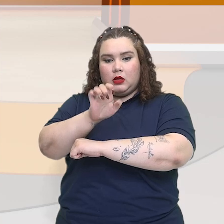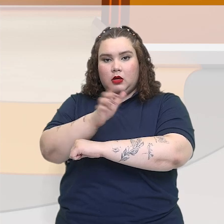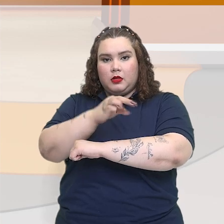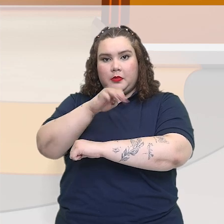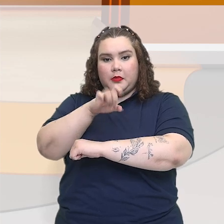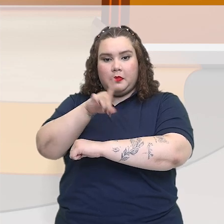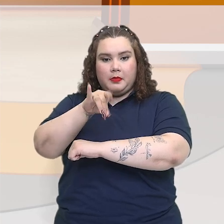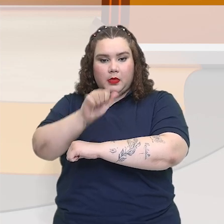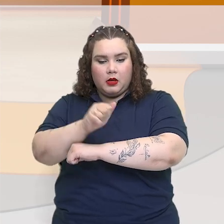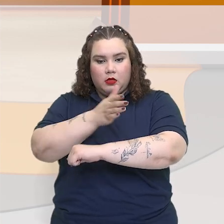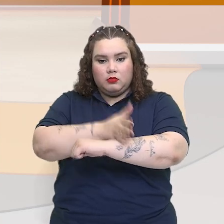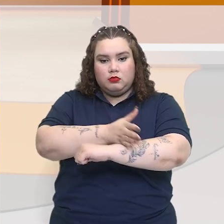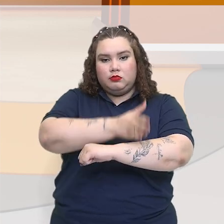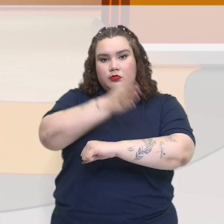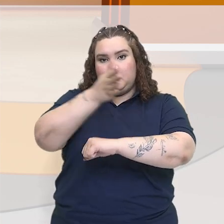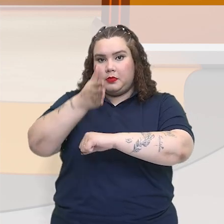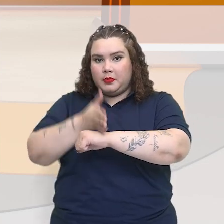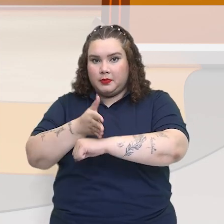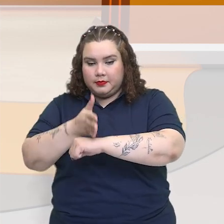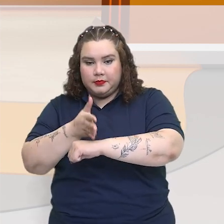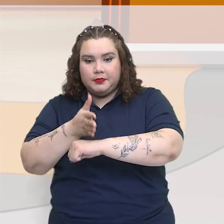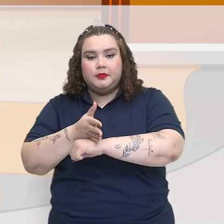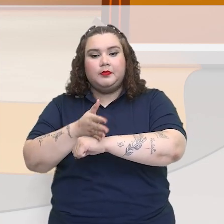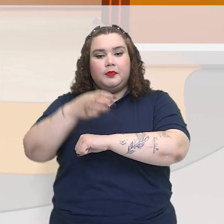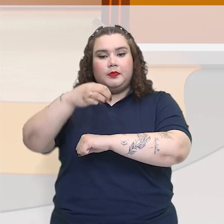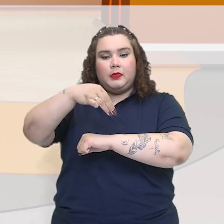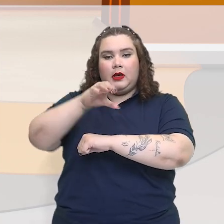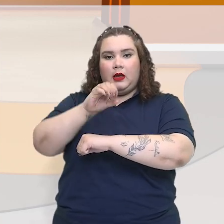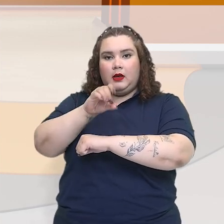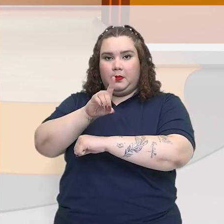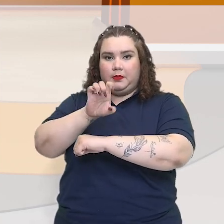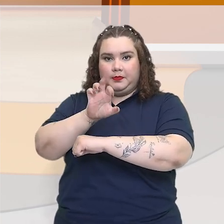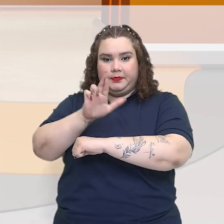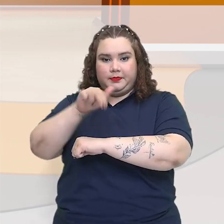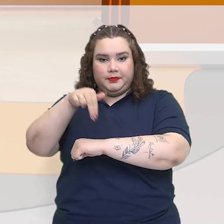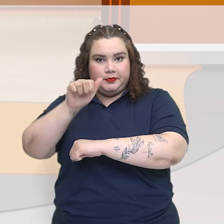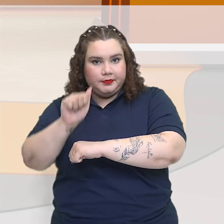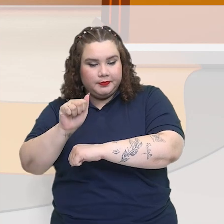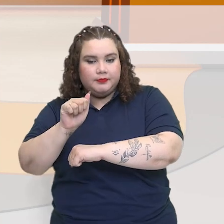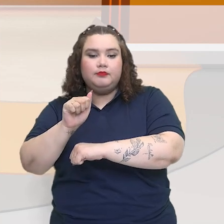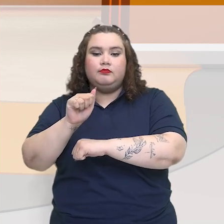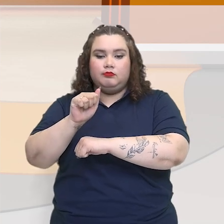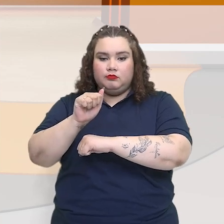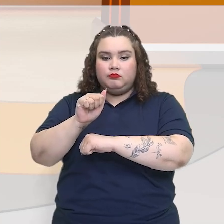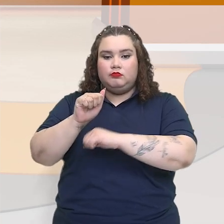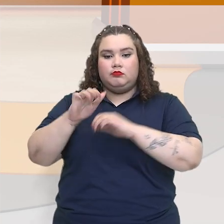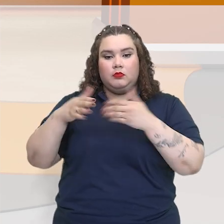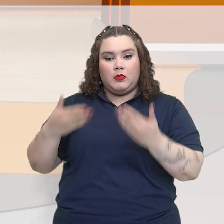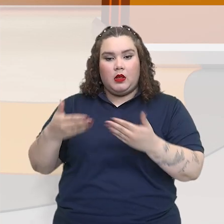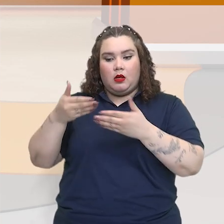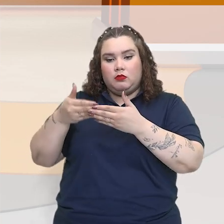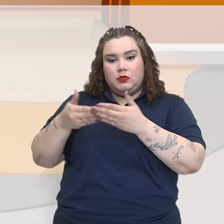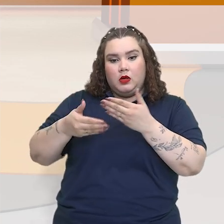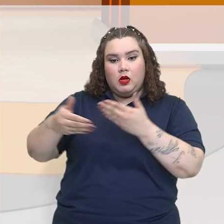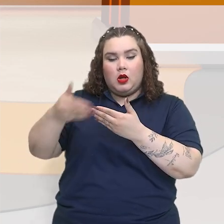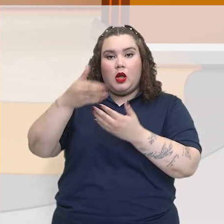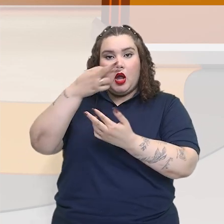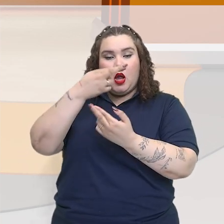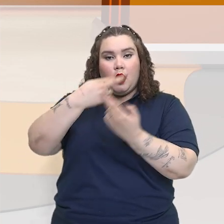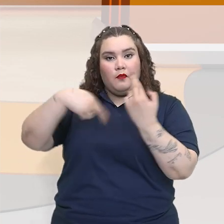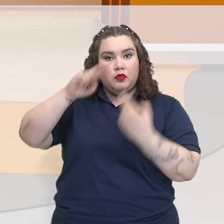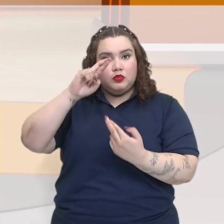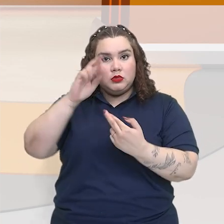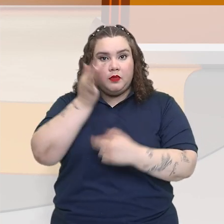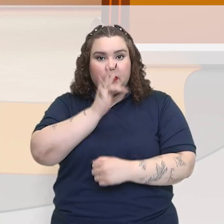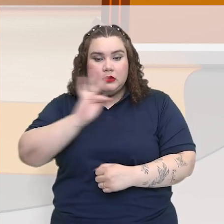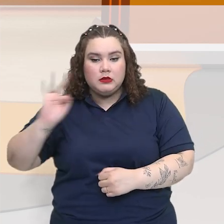Idade Média, nós temos a Idade Moderna, e a partir da Revolução